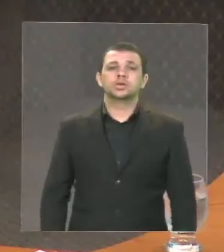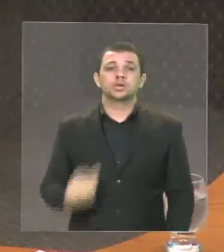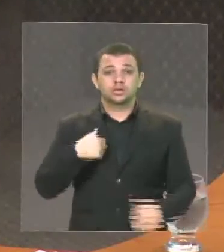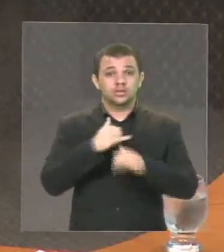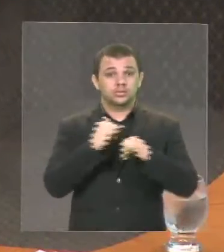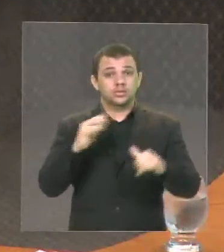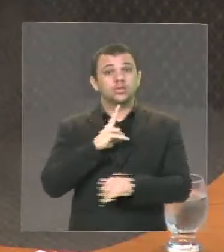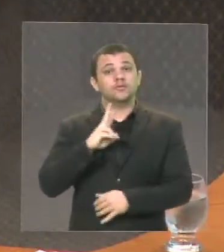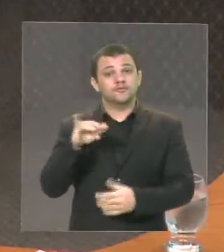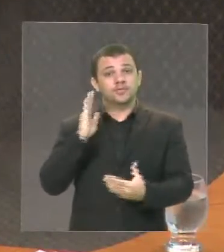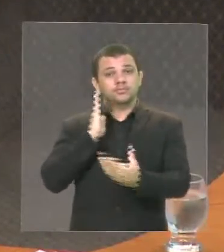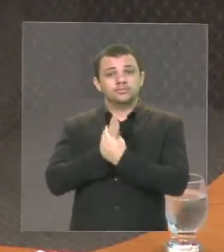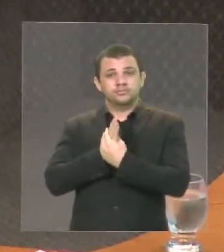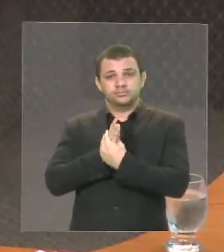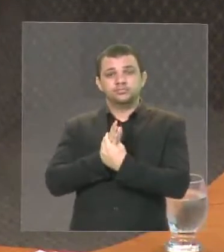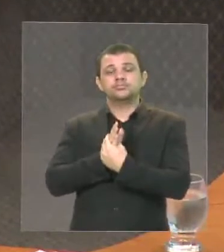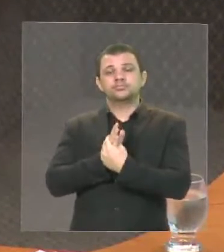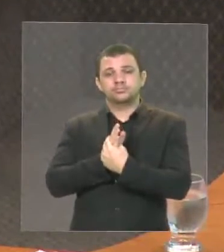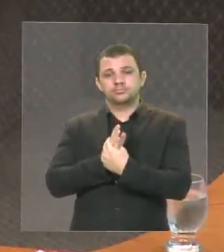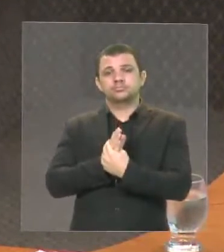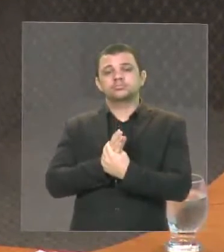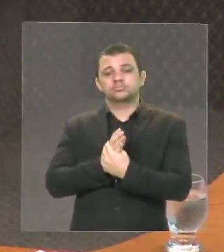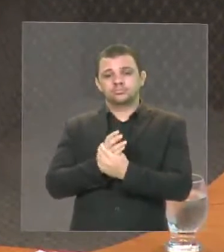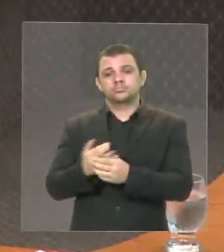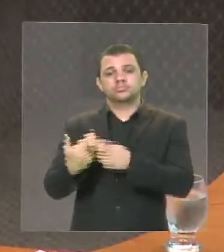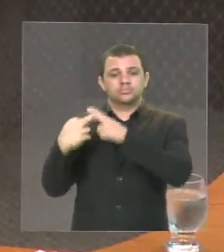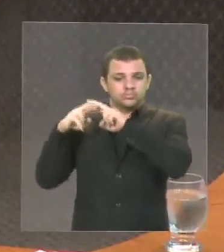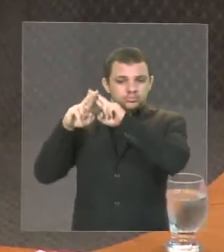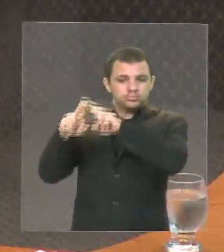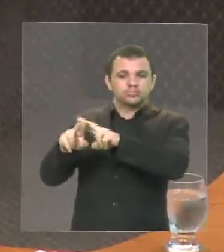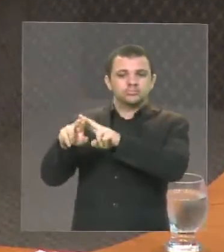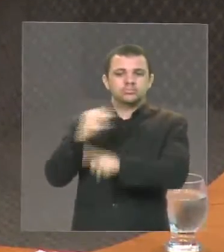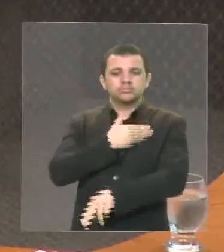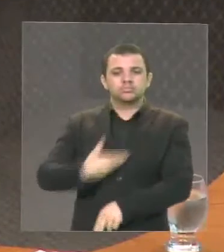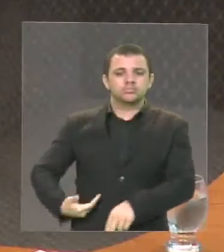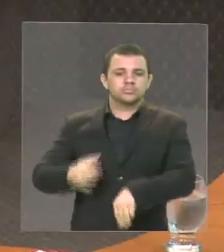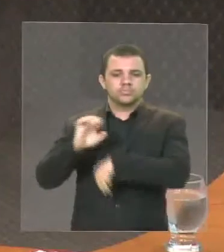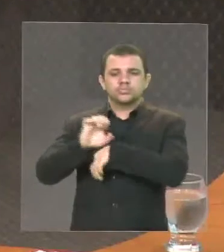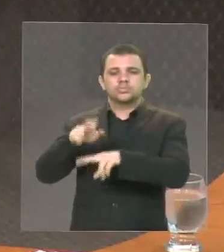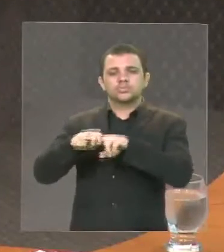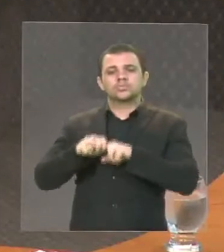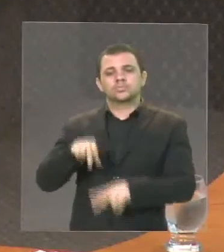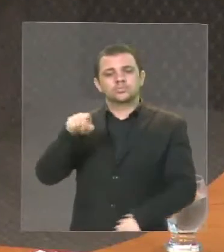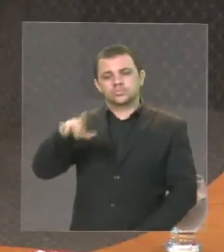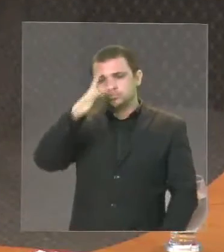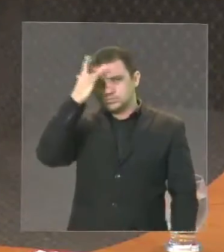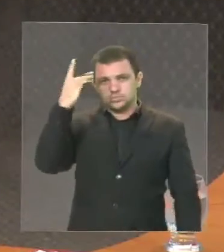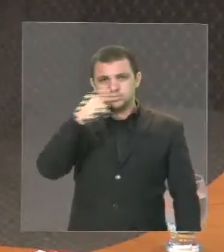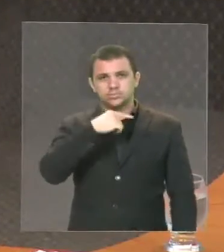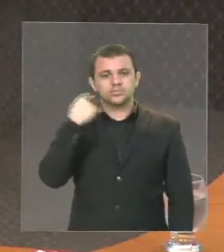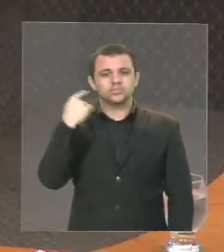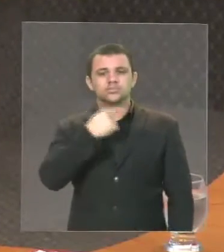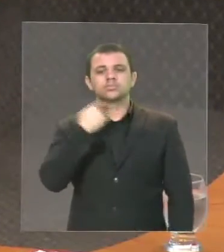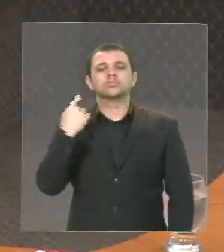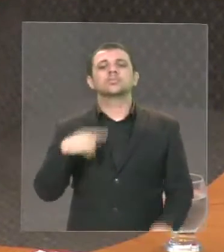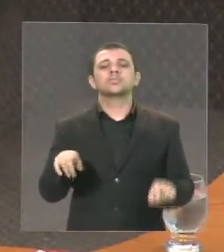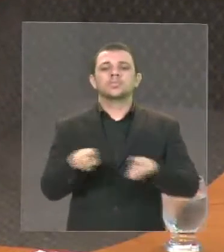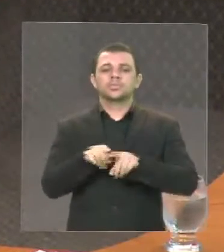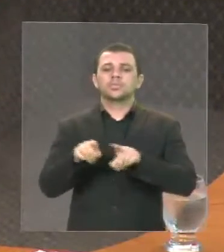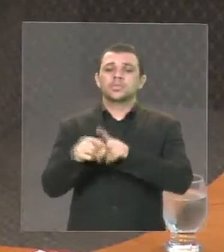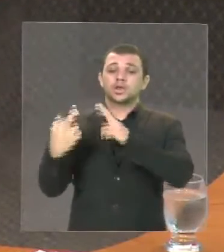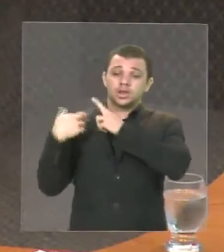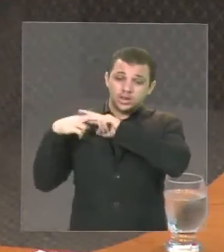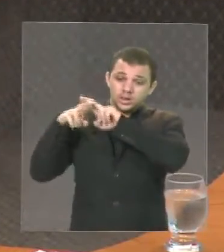uma ação civil pública responsabilizando o Estado pelas mortes confirmadas, responsabilizando o